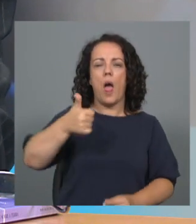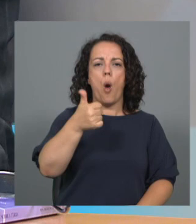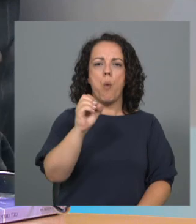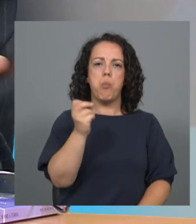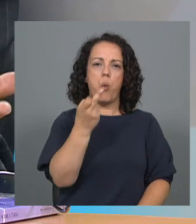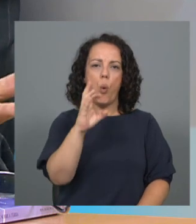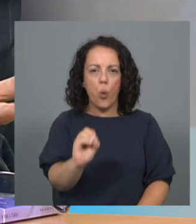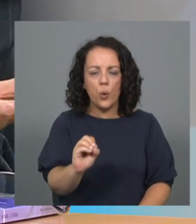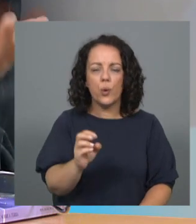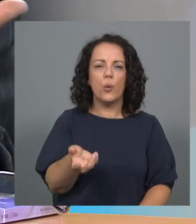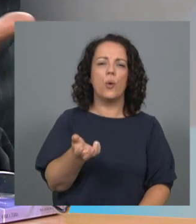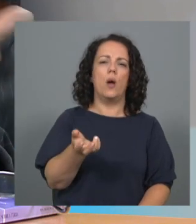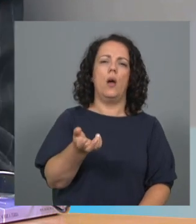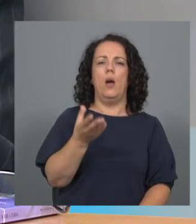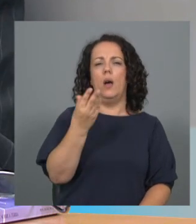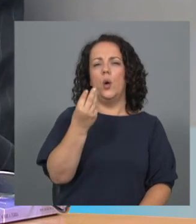São